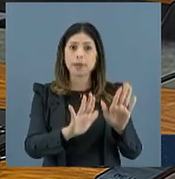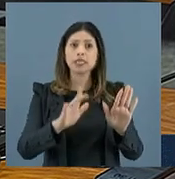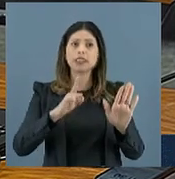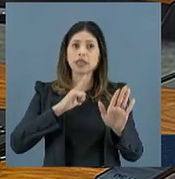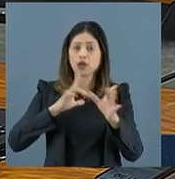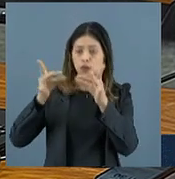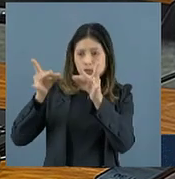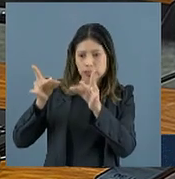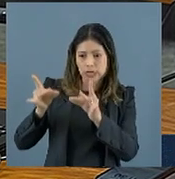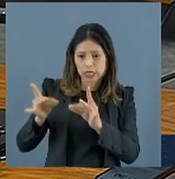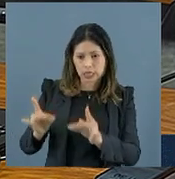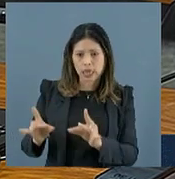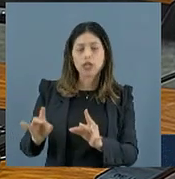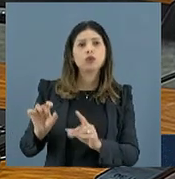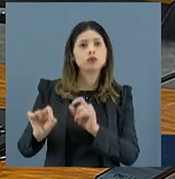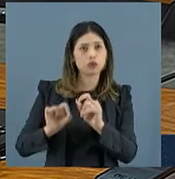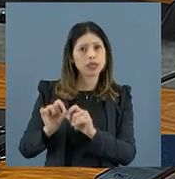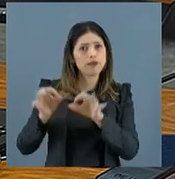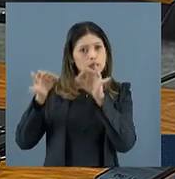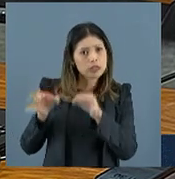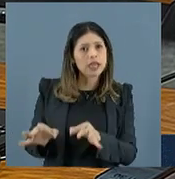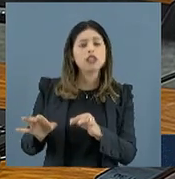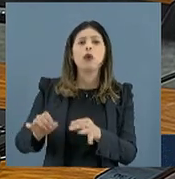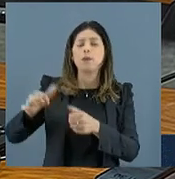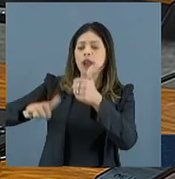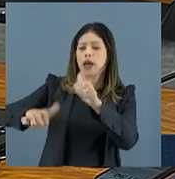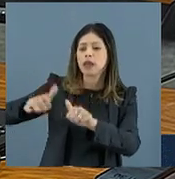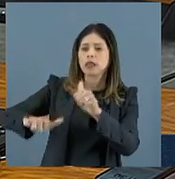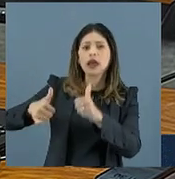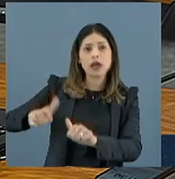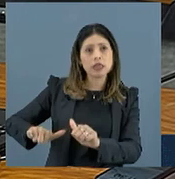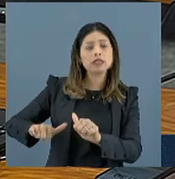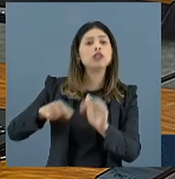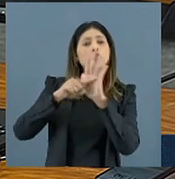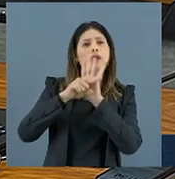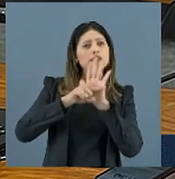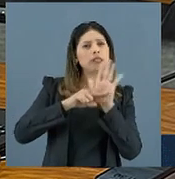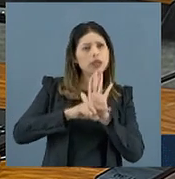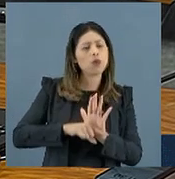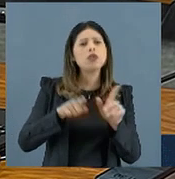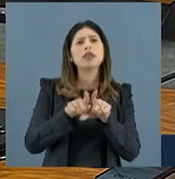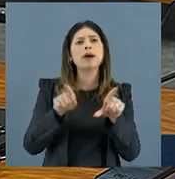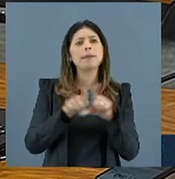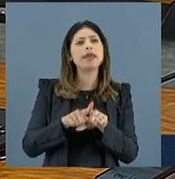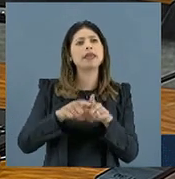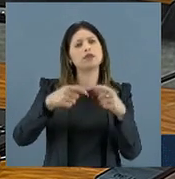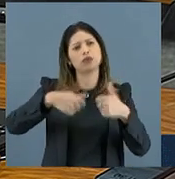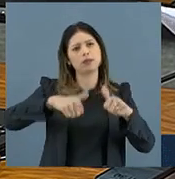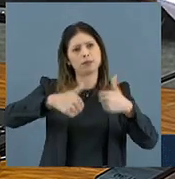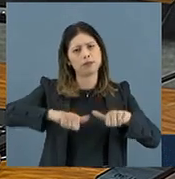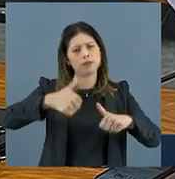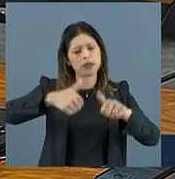são suficientes e adequados para a avaliação da periculosidade e da necessidade da prevenção